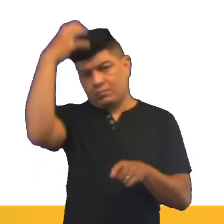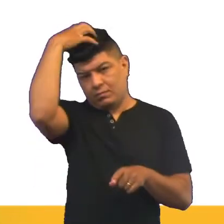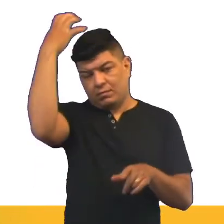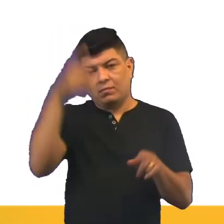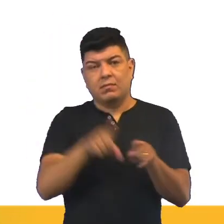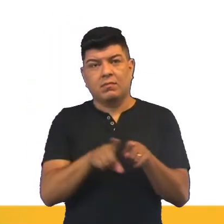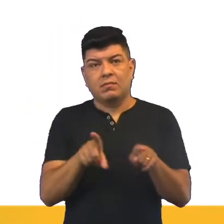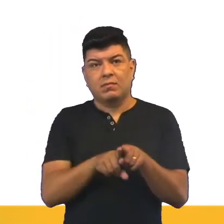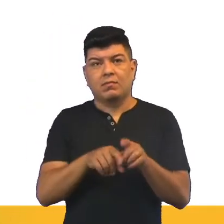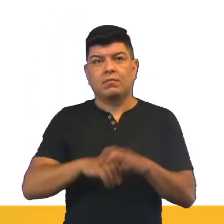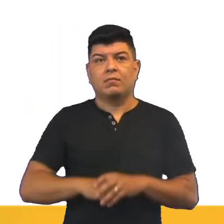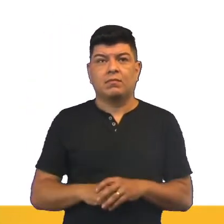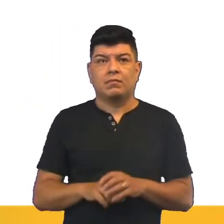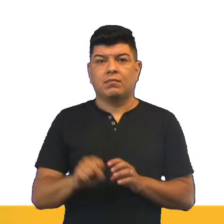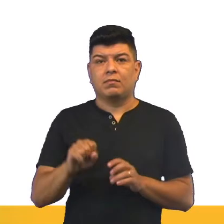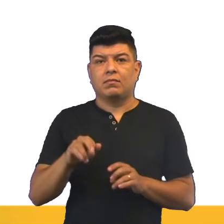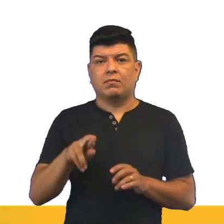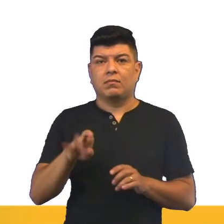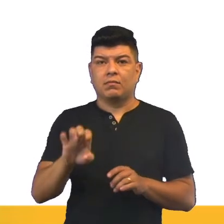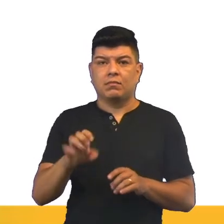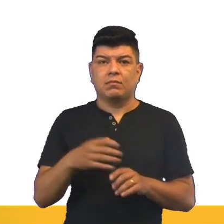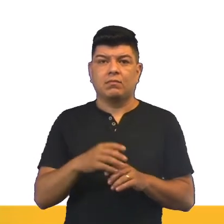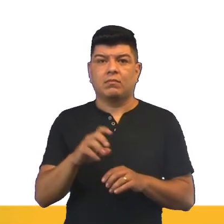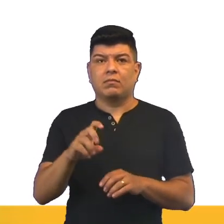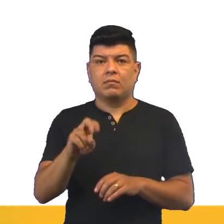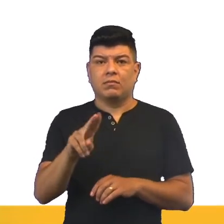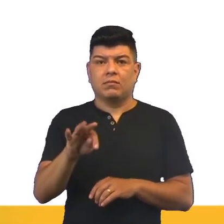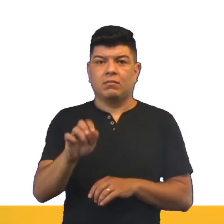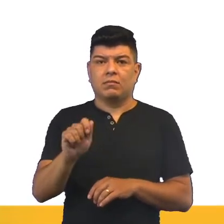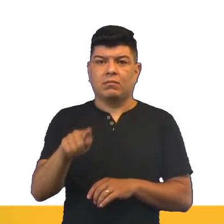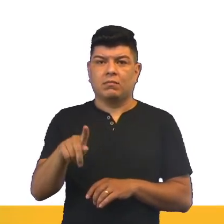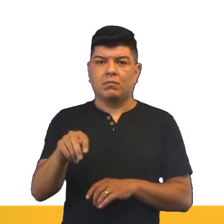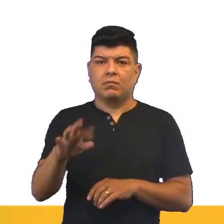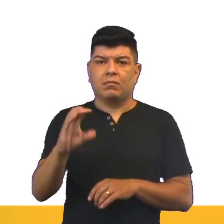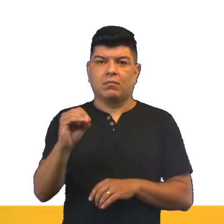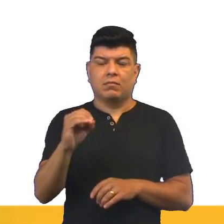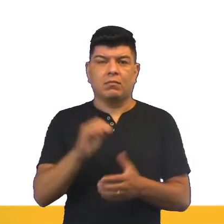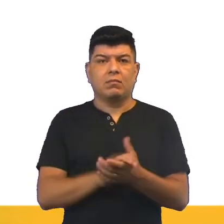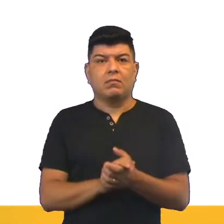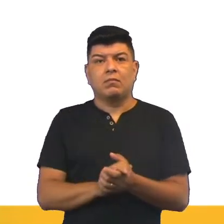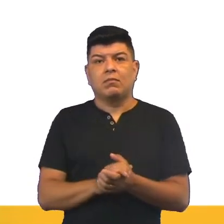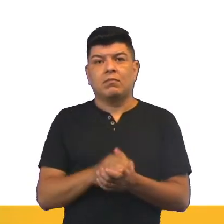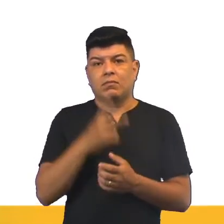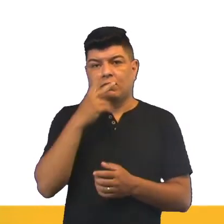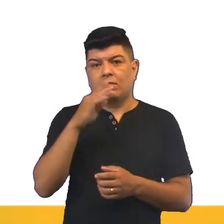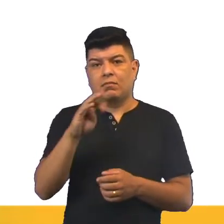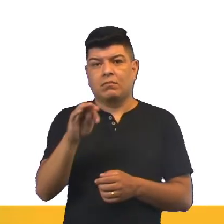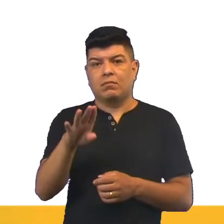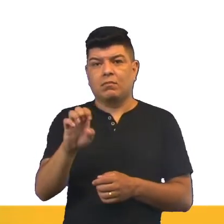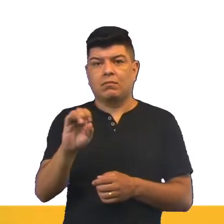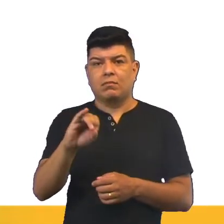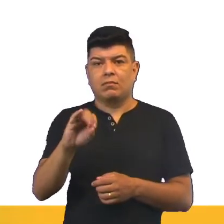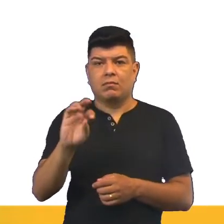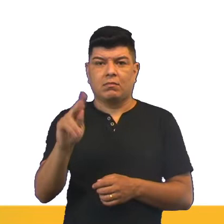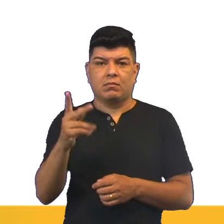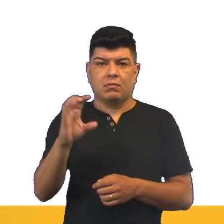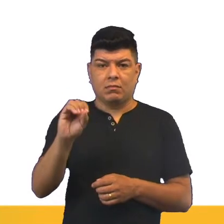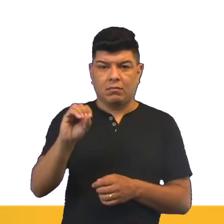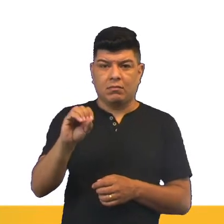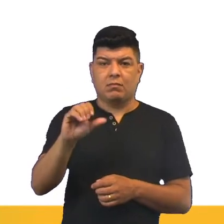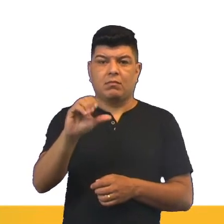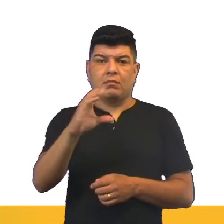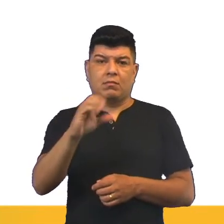tá? Sairé, o fandango lá do Rio Grande do Sul, bate-coxa, o